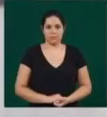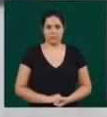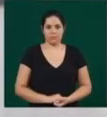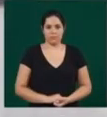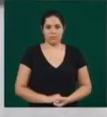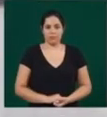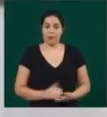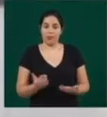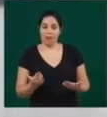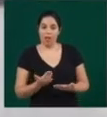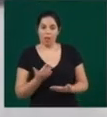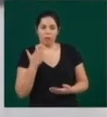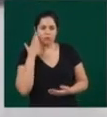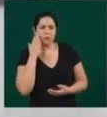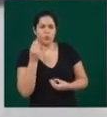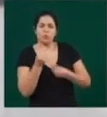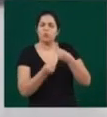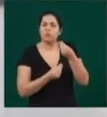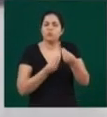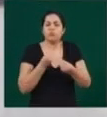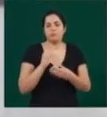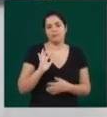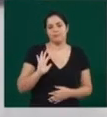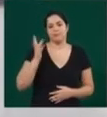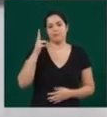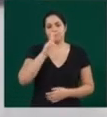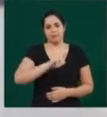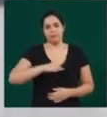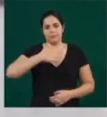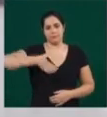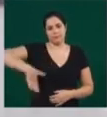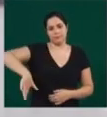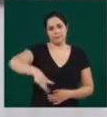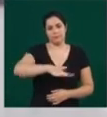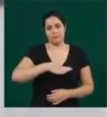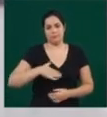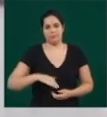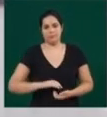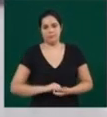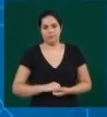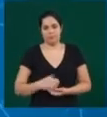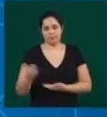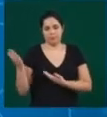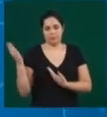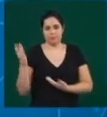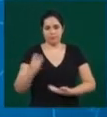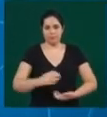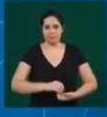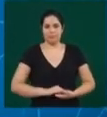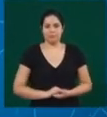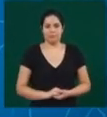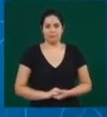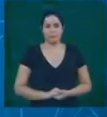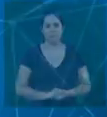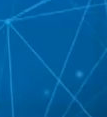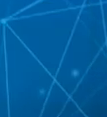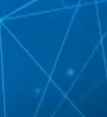E agora vamos saber como fica o tempo amanhã em Uberlândia e também em outros municípios da região.